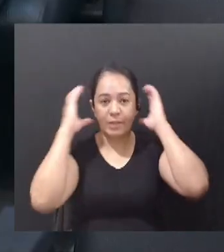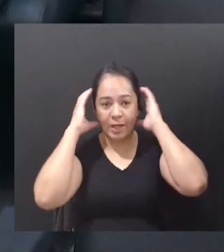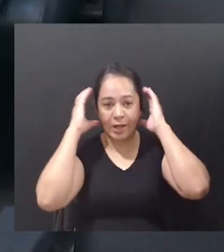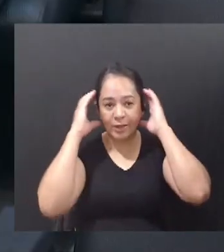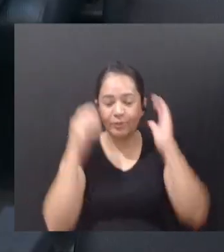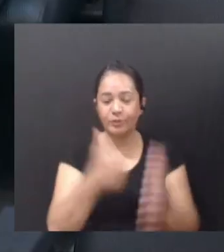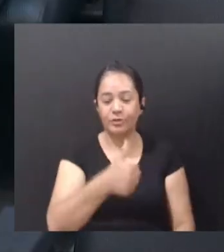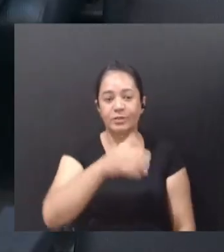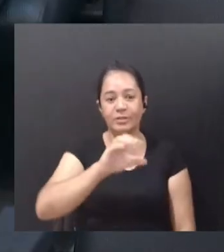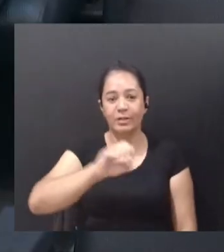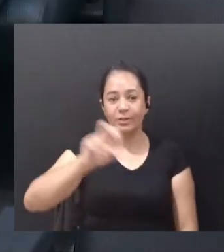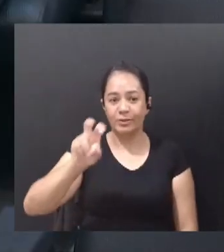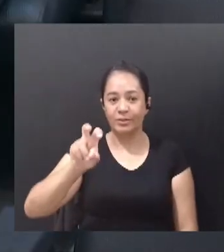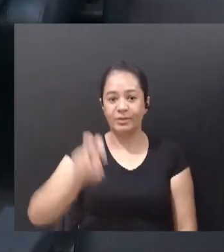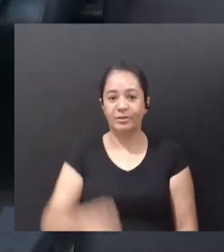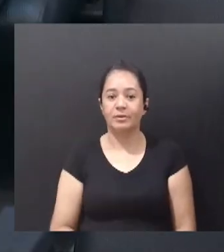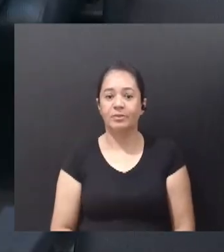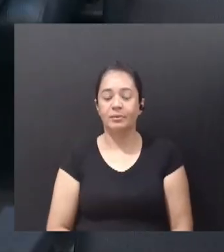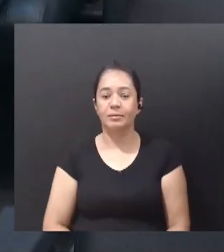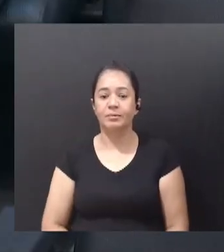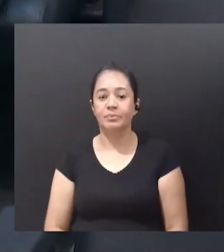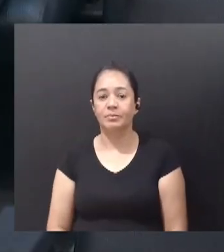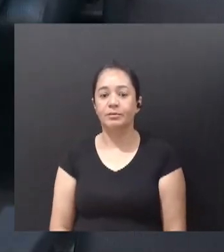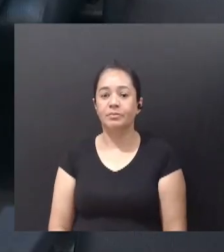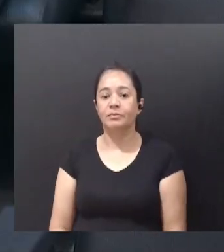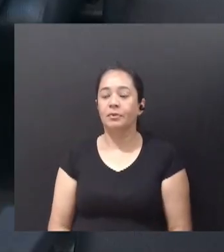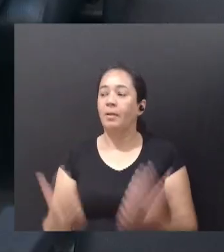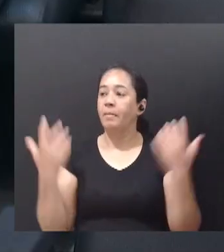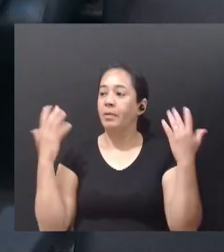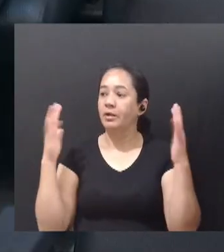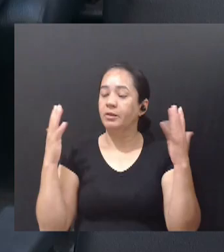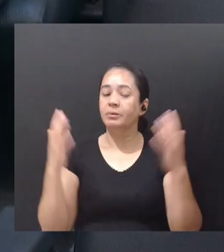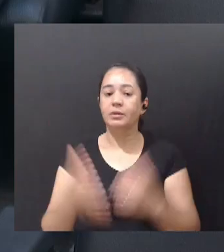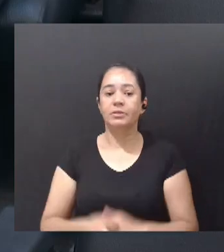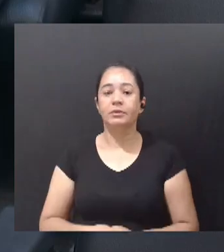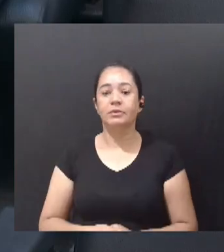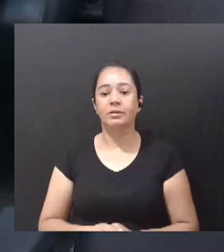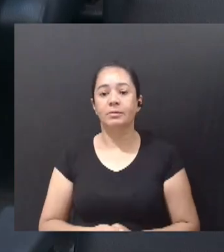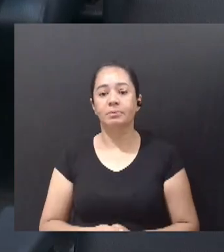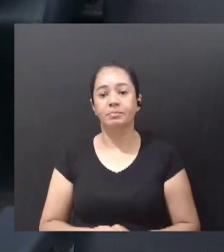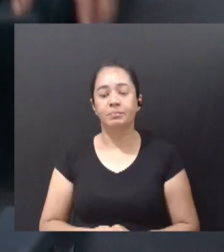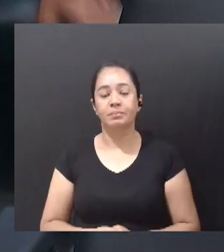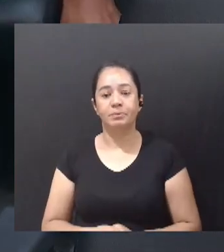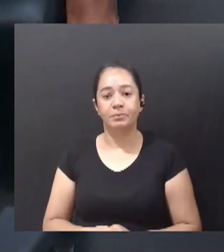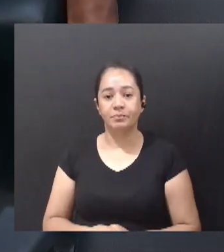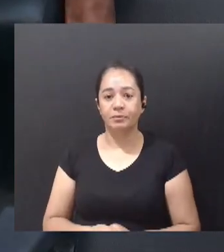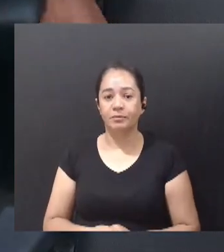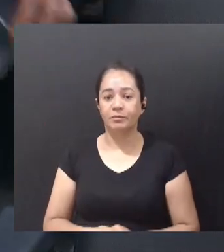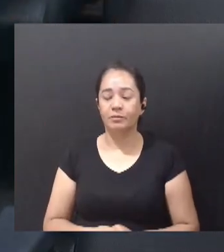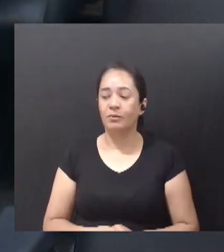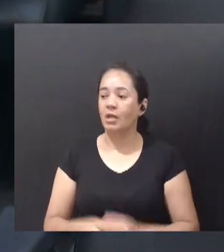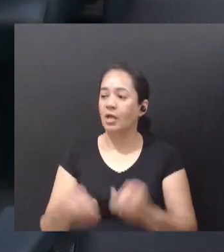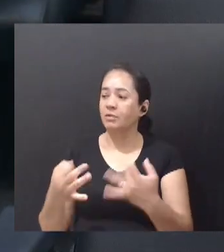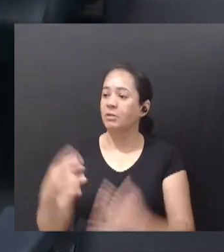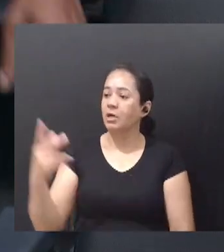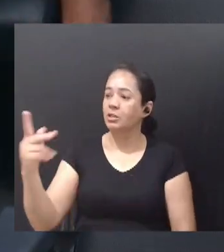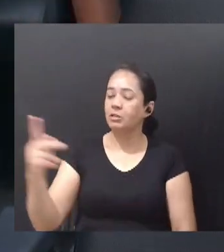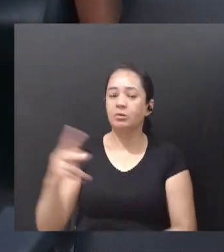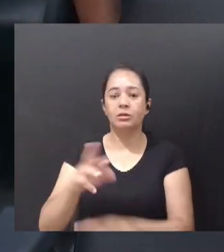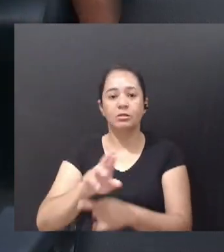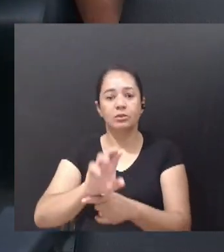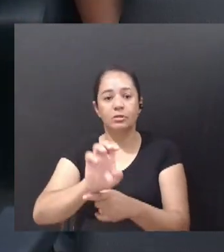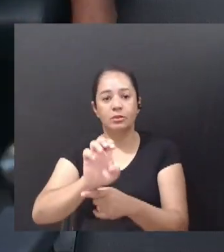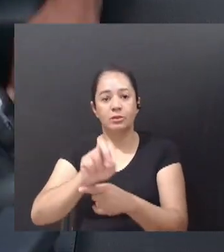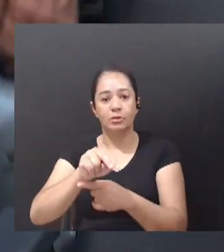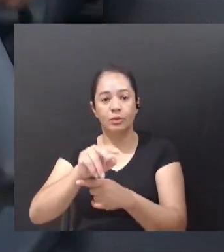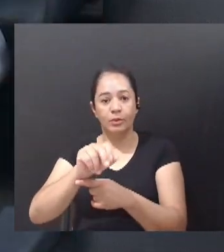dessa frente ampla, né, parlamentar, parabenizar a fala do Renato e do Renan, que me trouxe